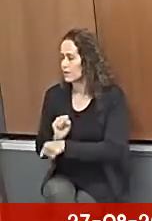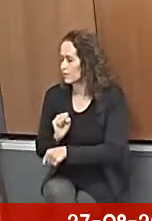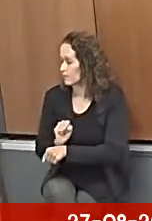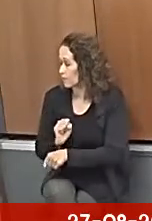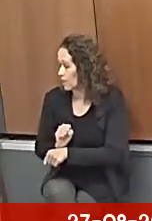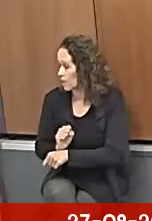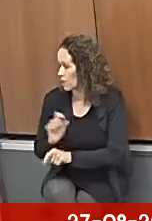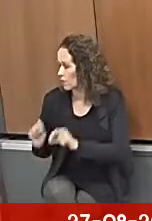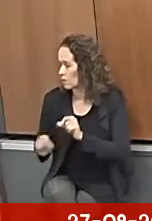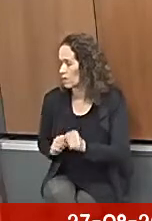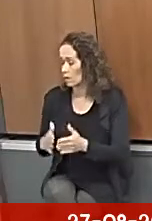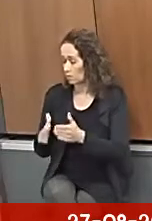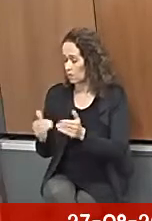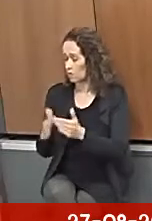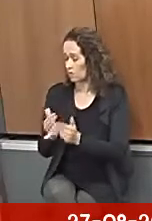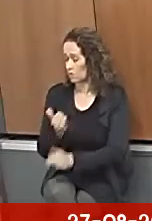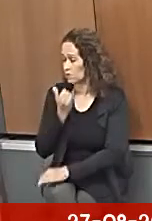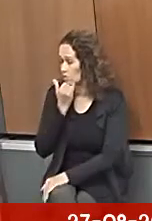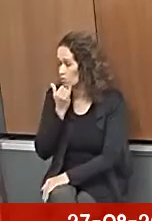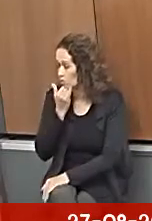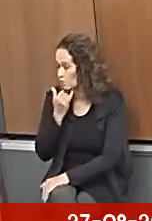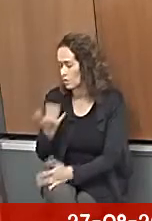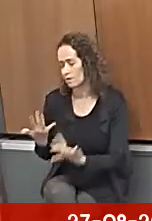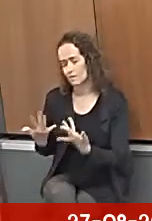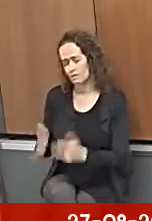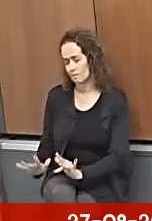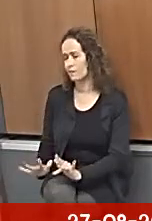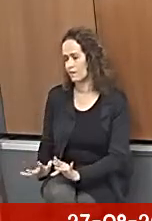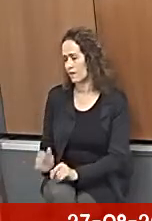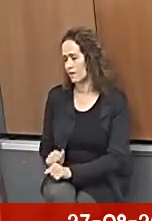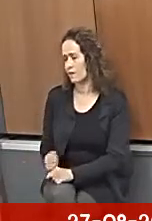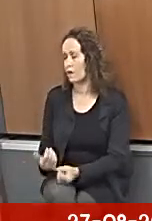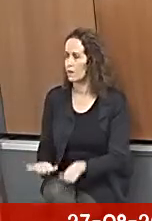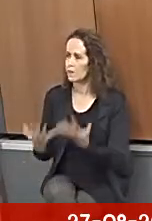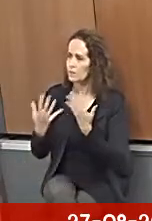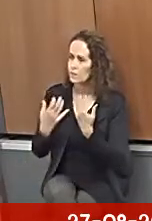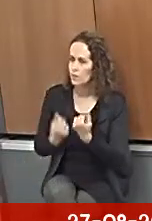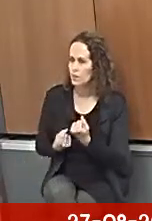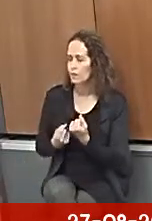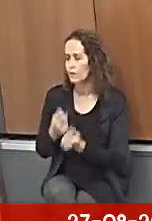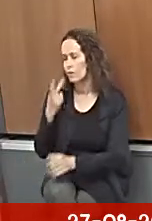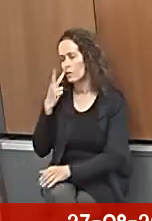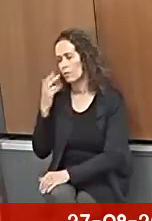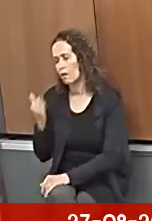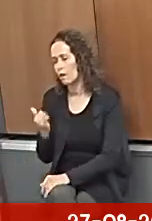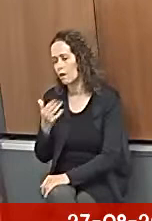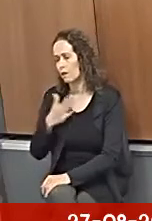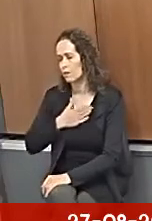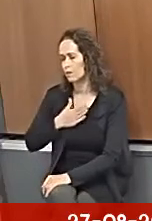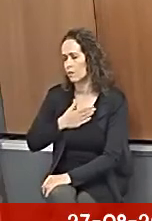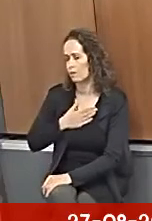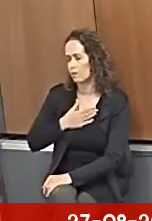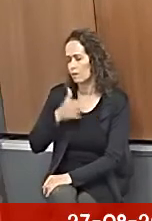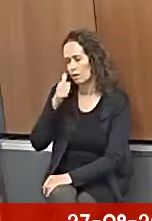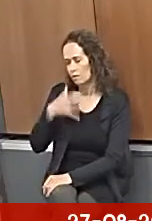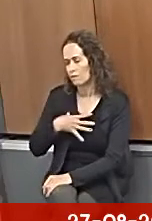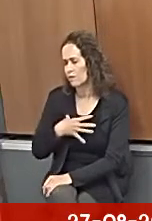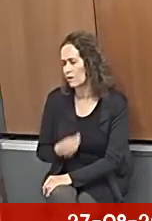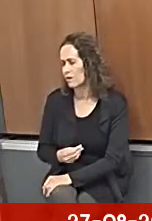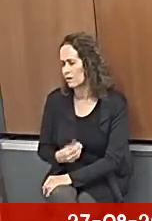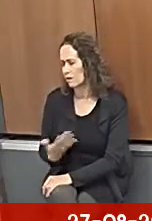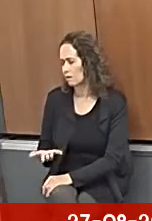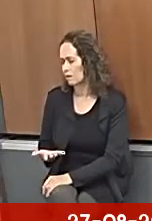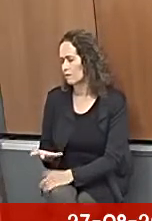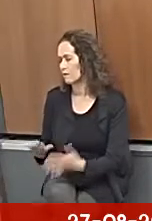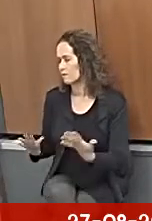já que nenhum pedido de desculpas eu recebi nem para o meu pai pra minha filha que a minas arena não faça essas